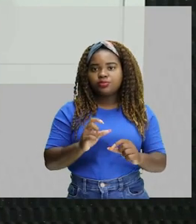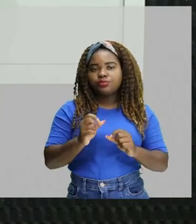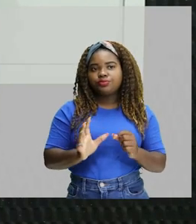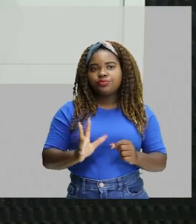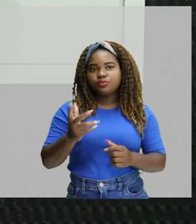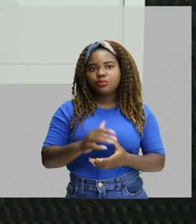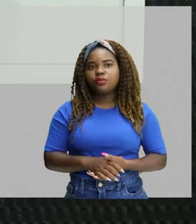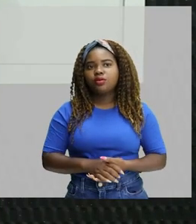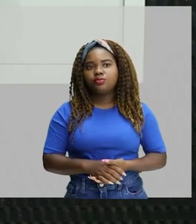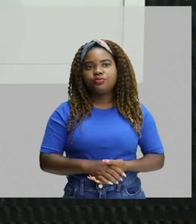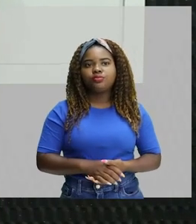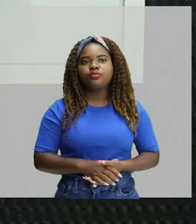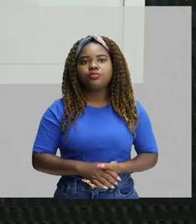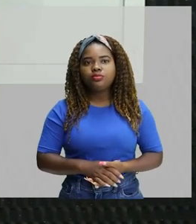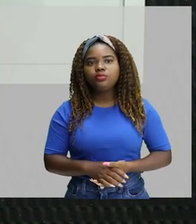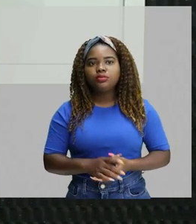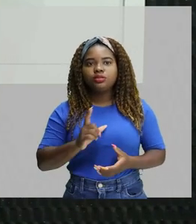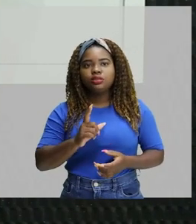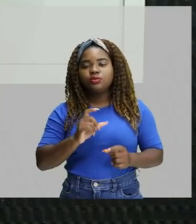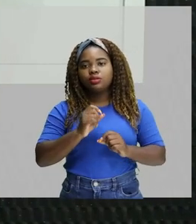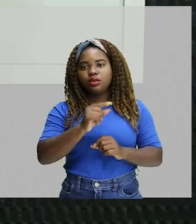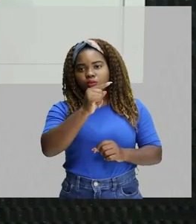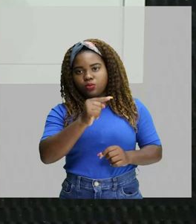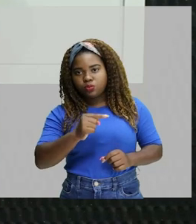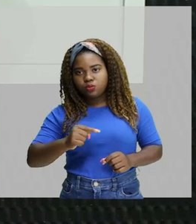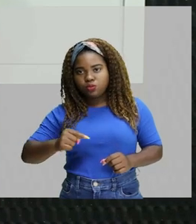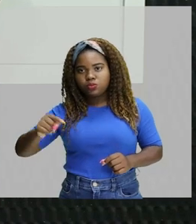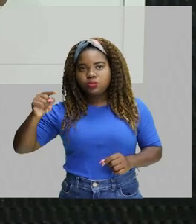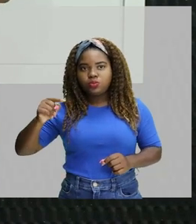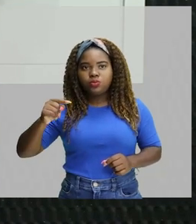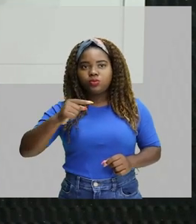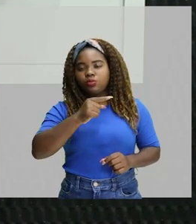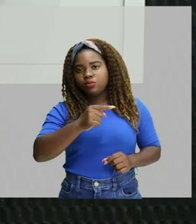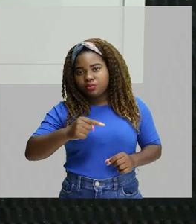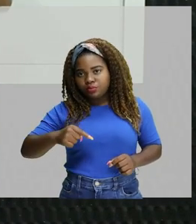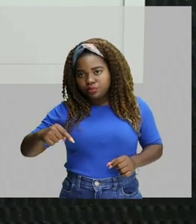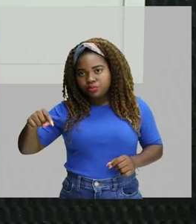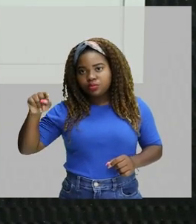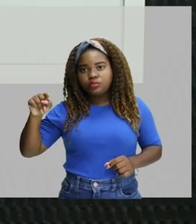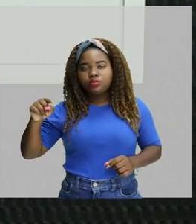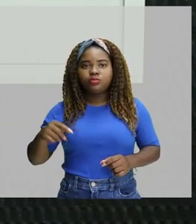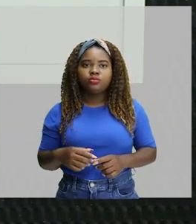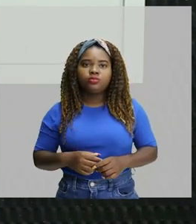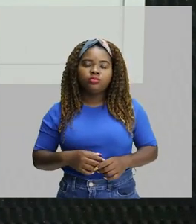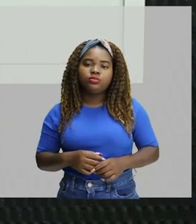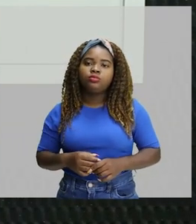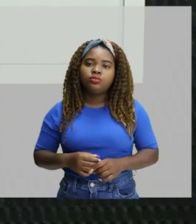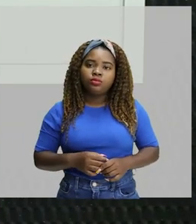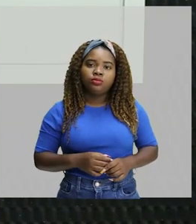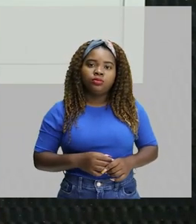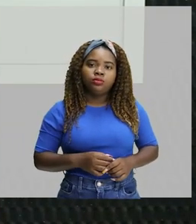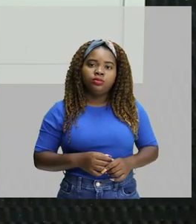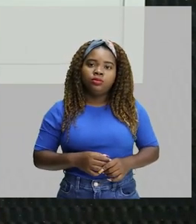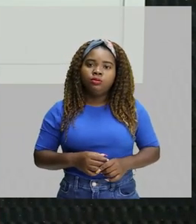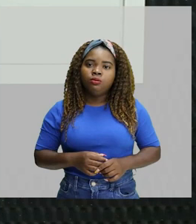fazer multiplicar cada elemento daqui por todos o de L esse 2x Vai Multiplicar pelo X e pelo -4 né